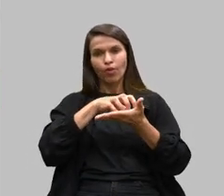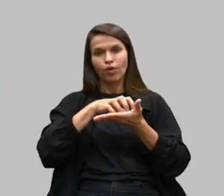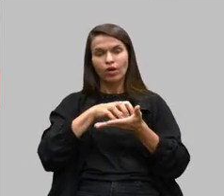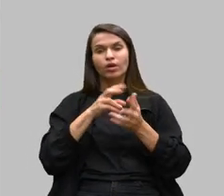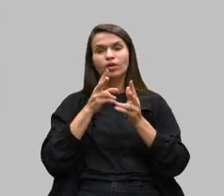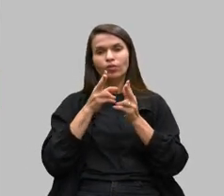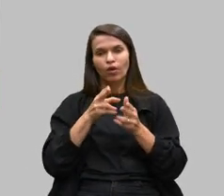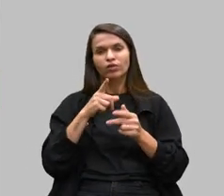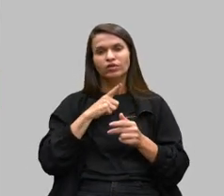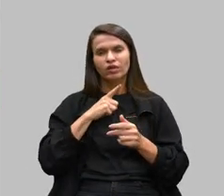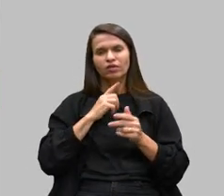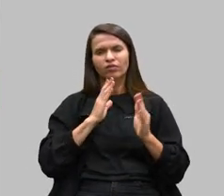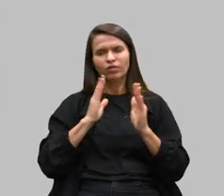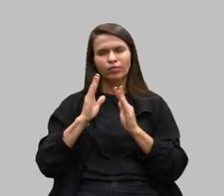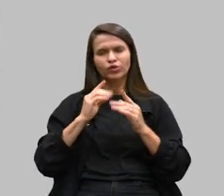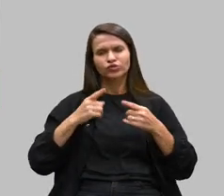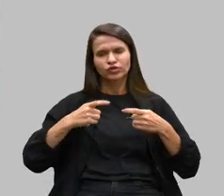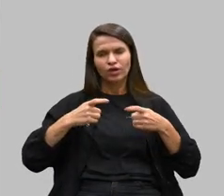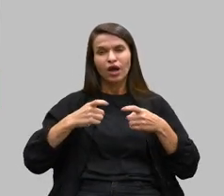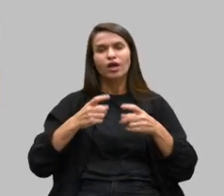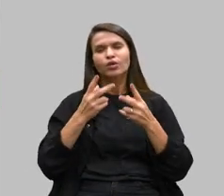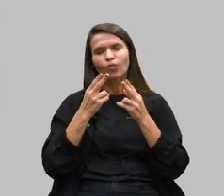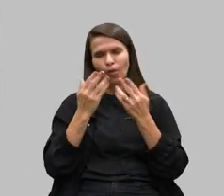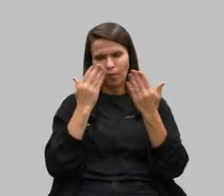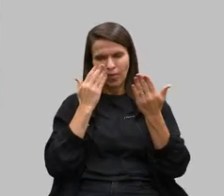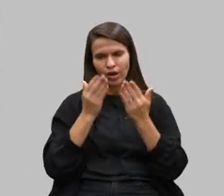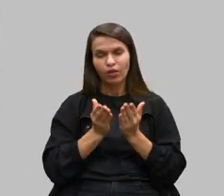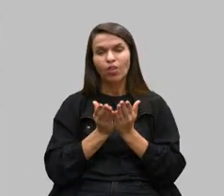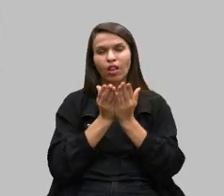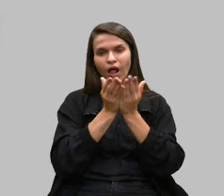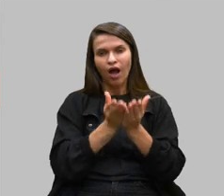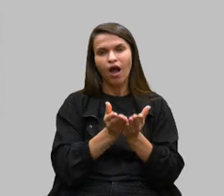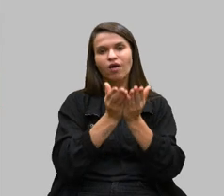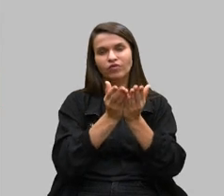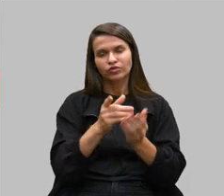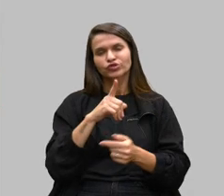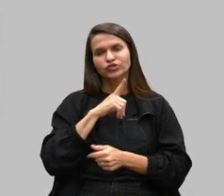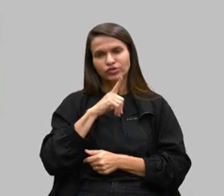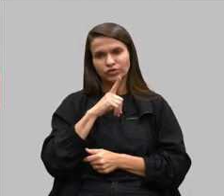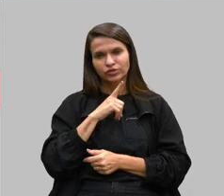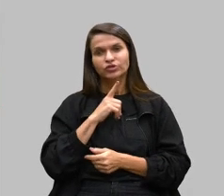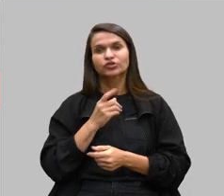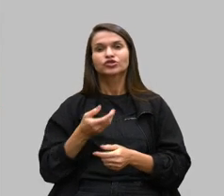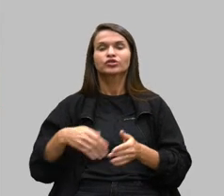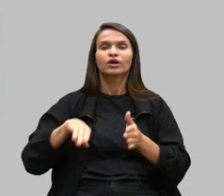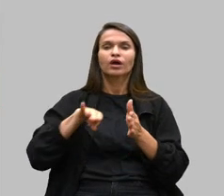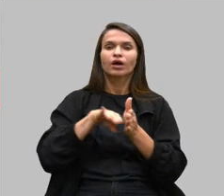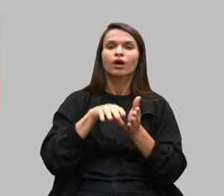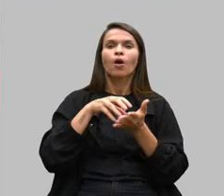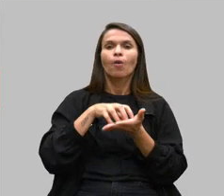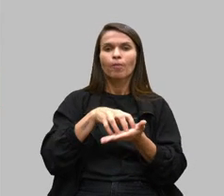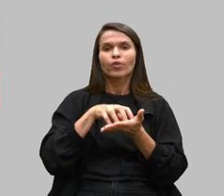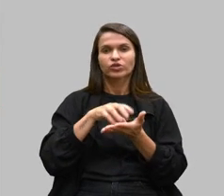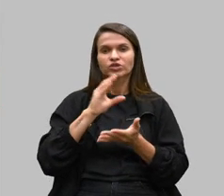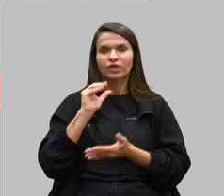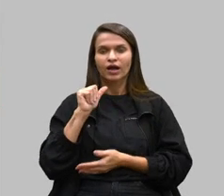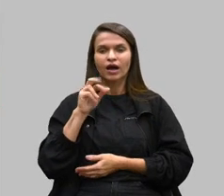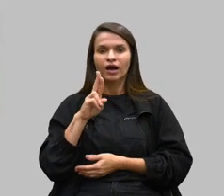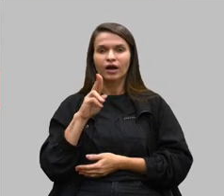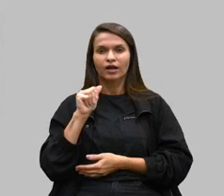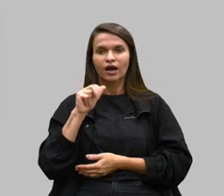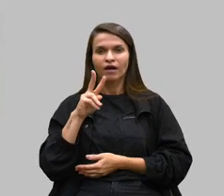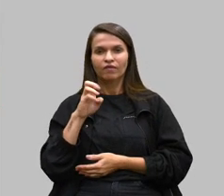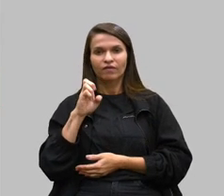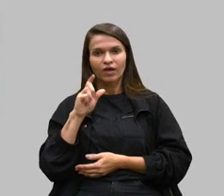guerra com navios de guerra chegando ao porto de Caravelas o aeroporto de Caravelas